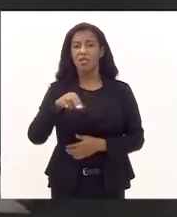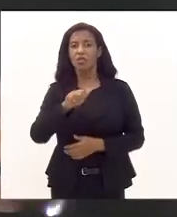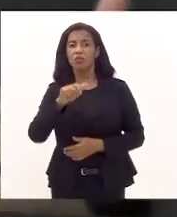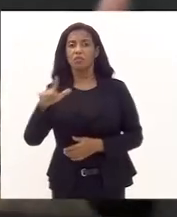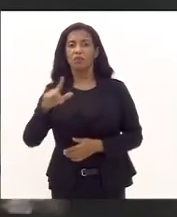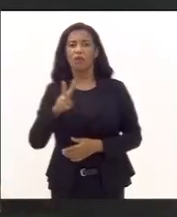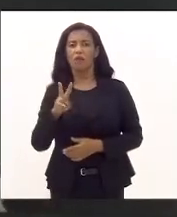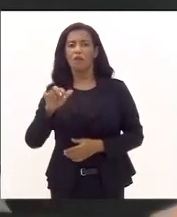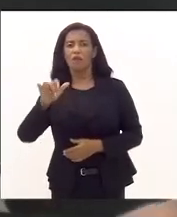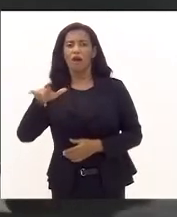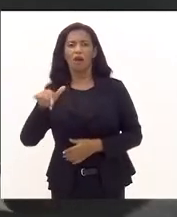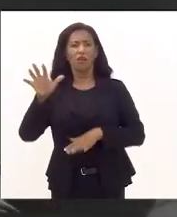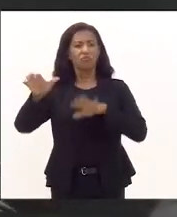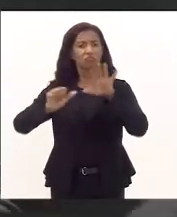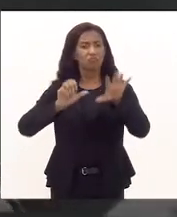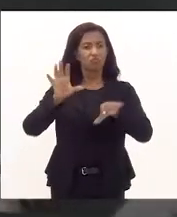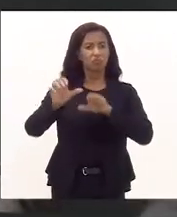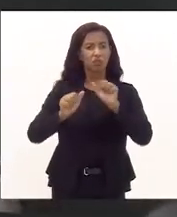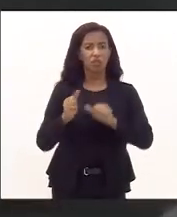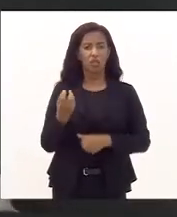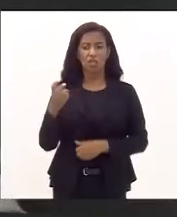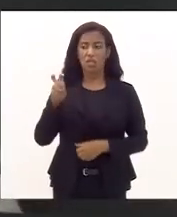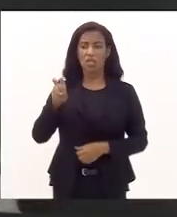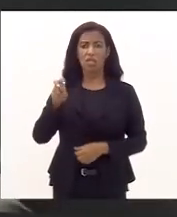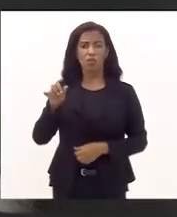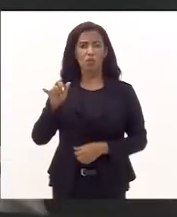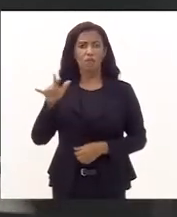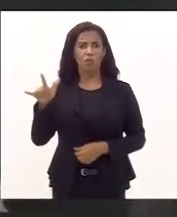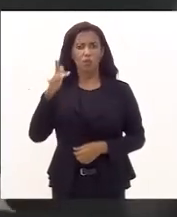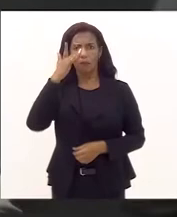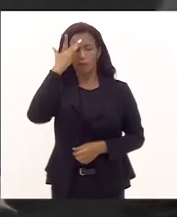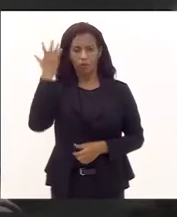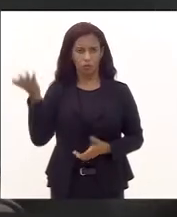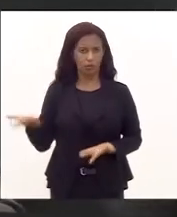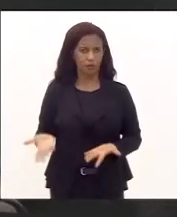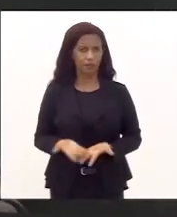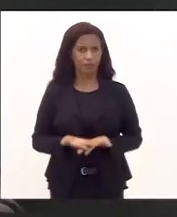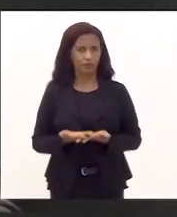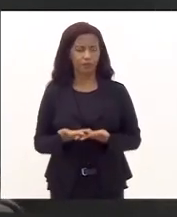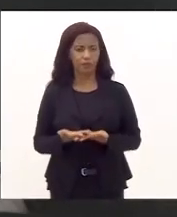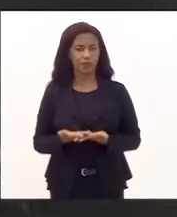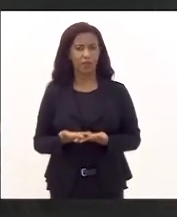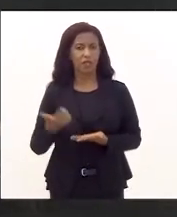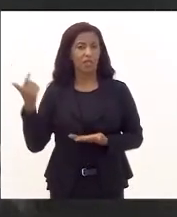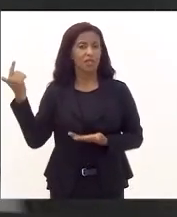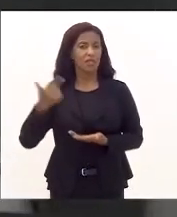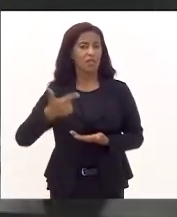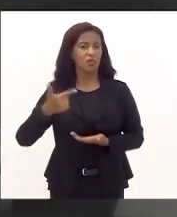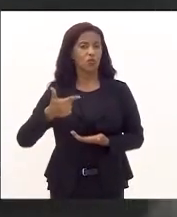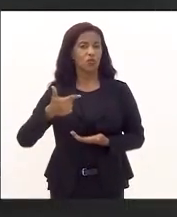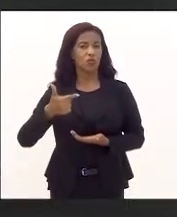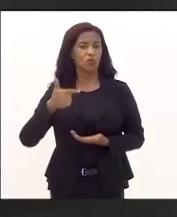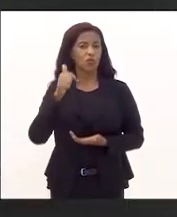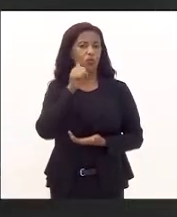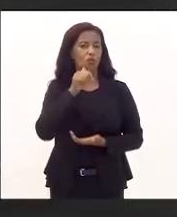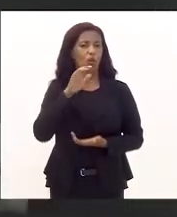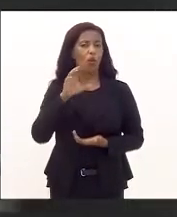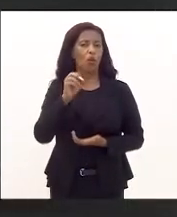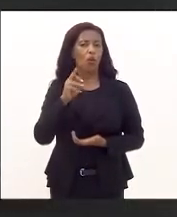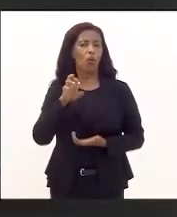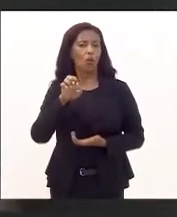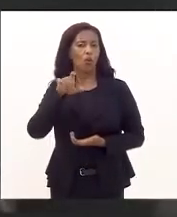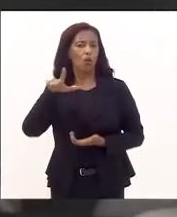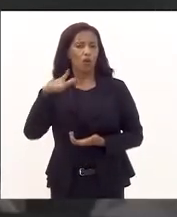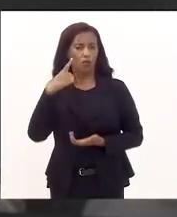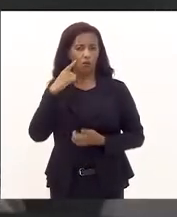cargos, não foi chamado 5 mil, segundo a coronel Carla lá do CEFAP, que